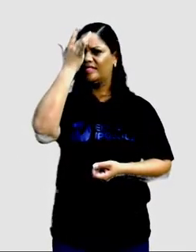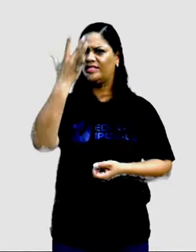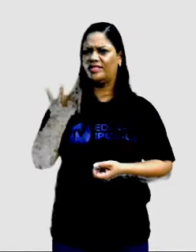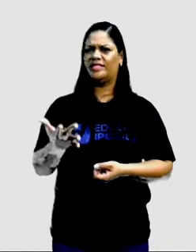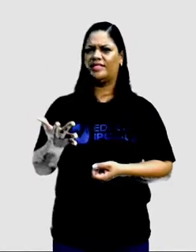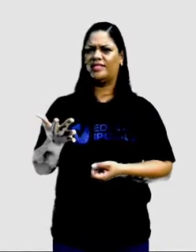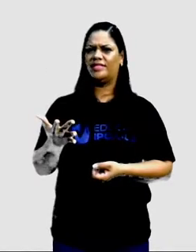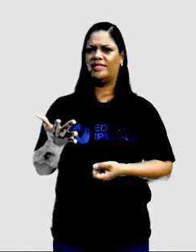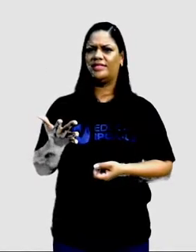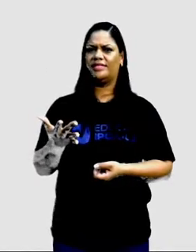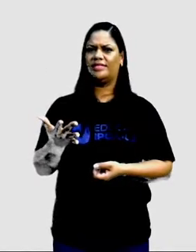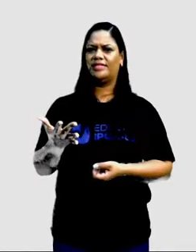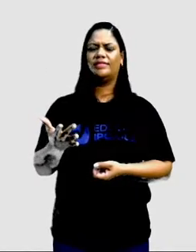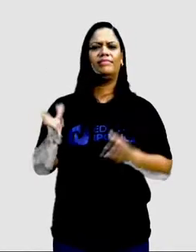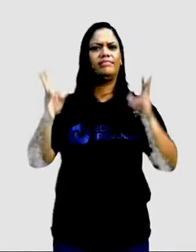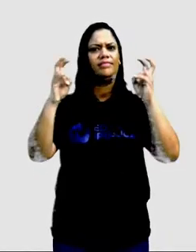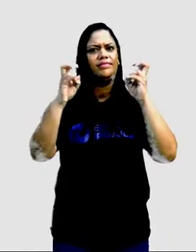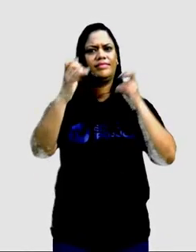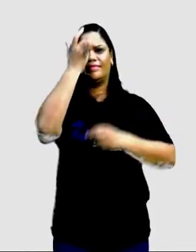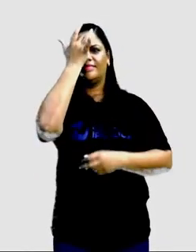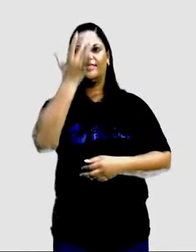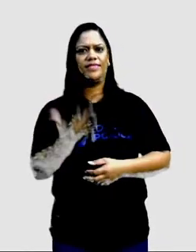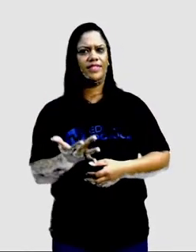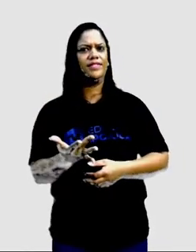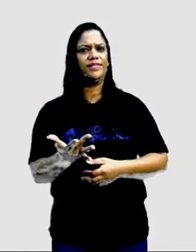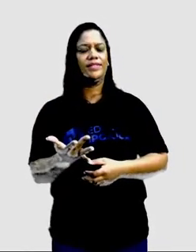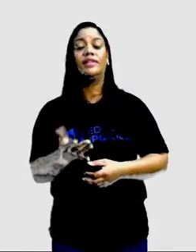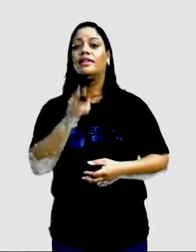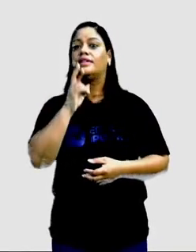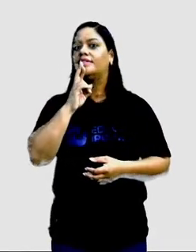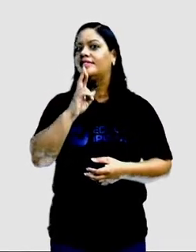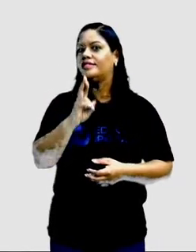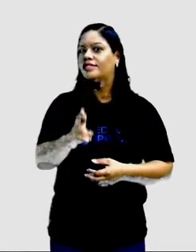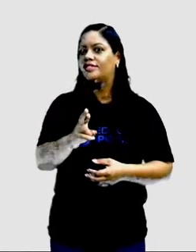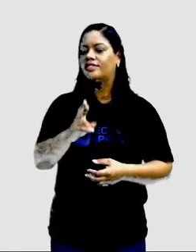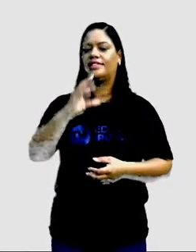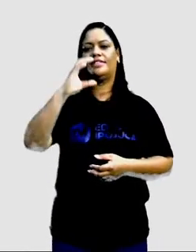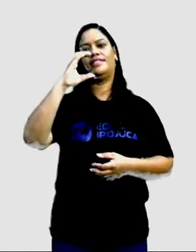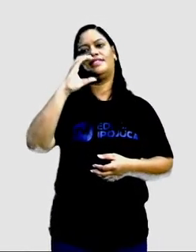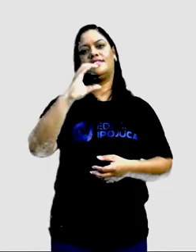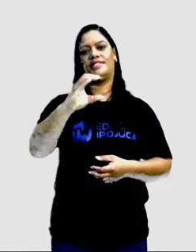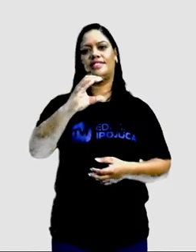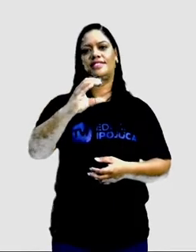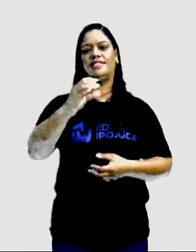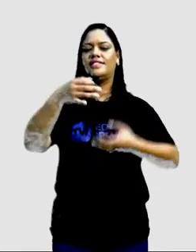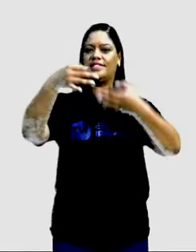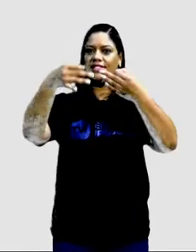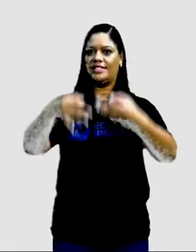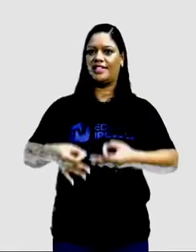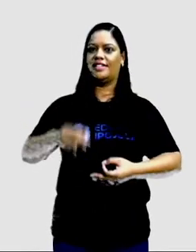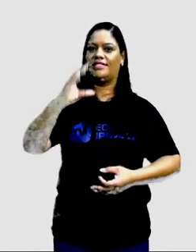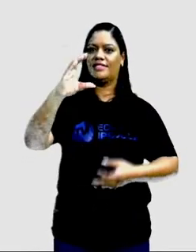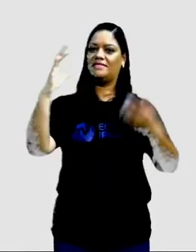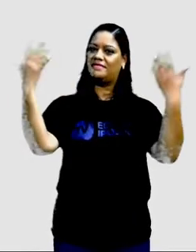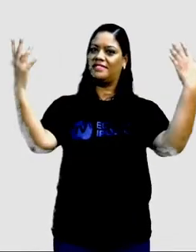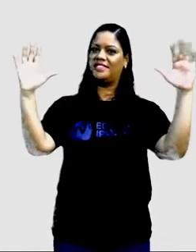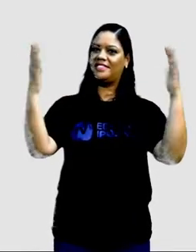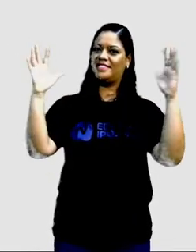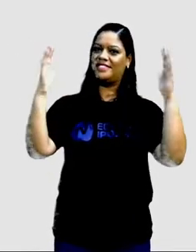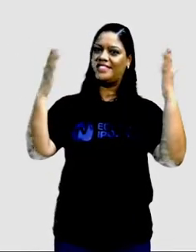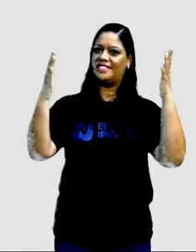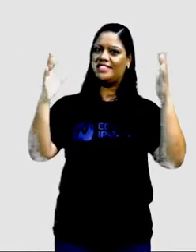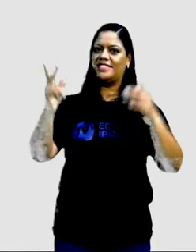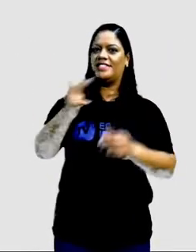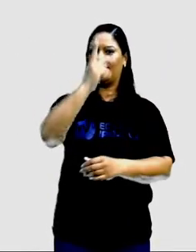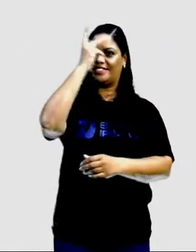fácil, que assunto fácil. E a resposta, letra C. Acertou? Meus parabéns para